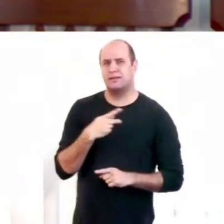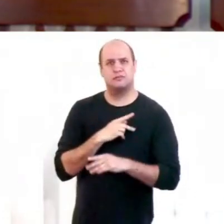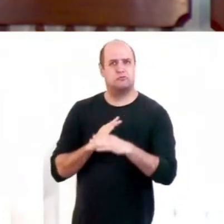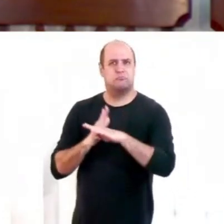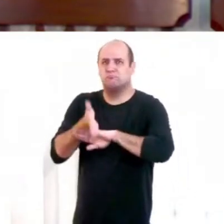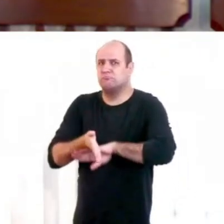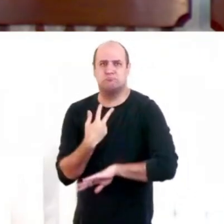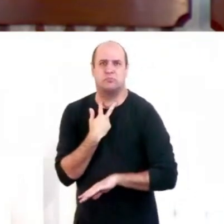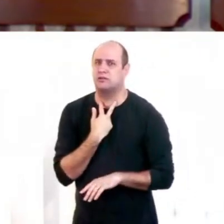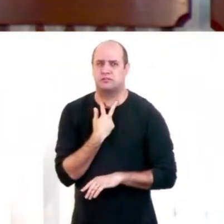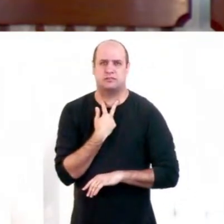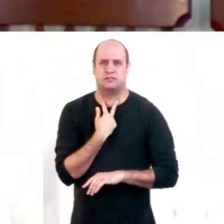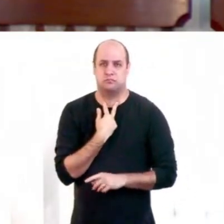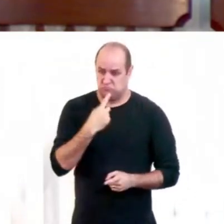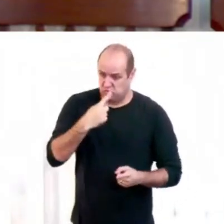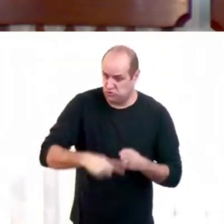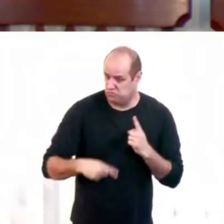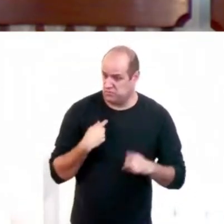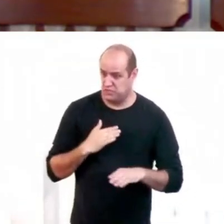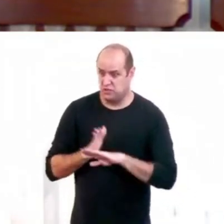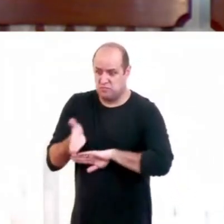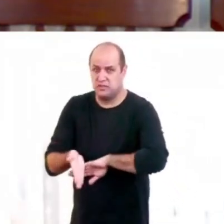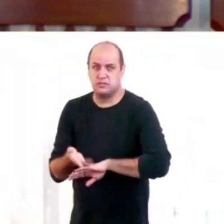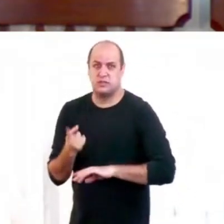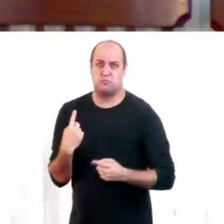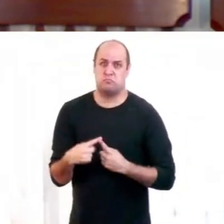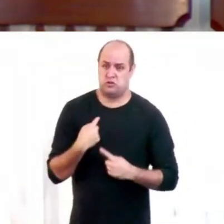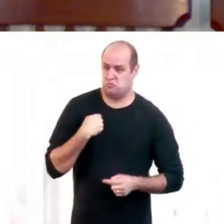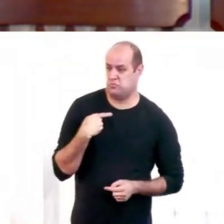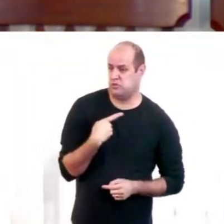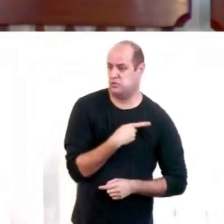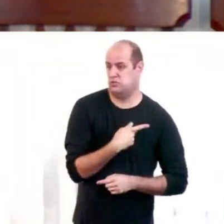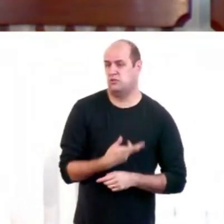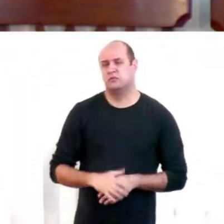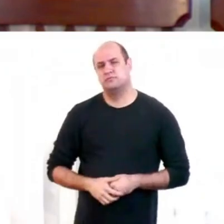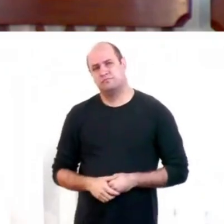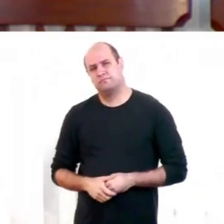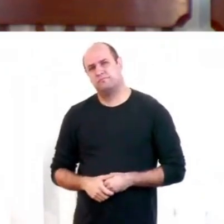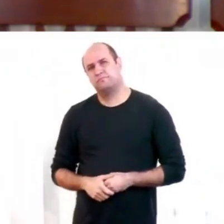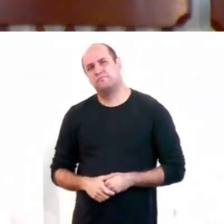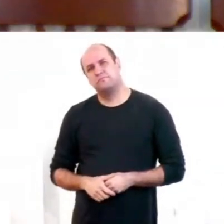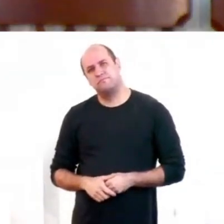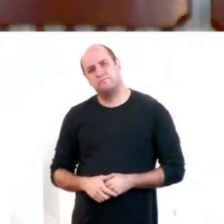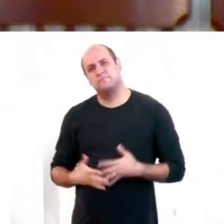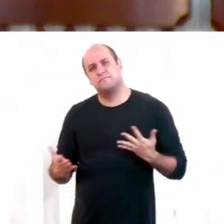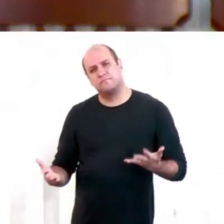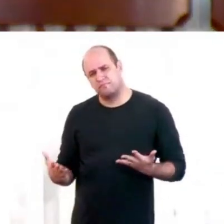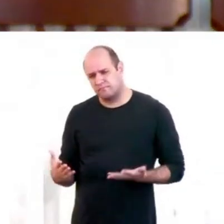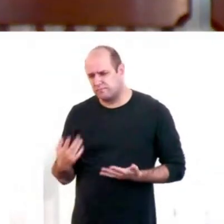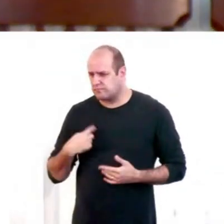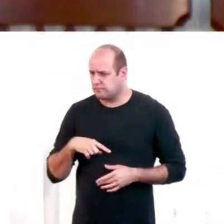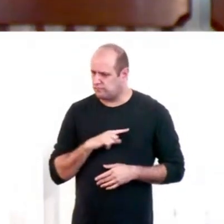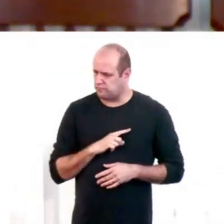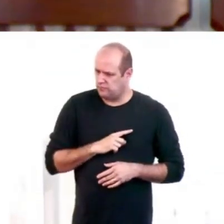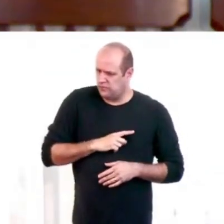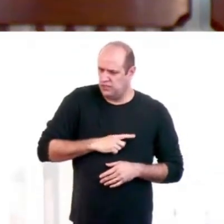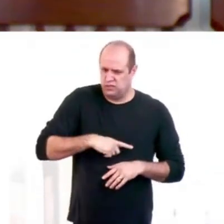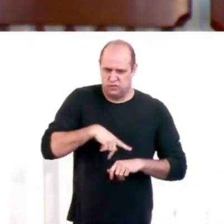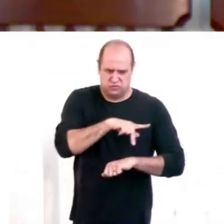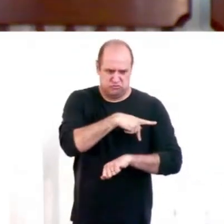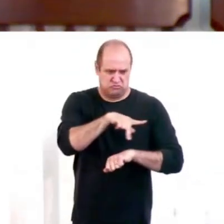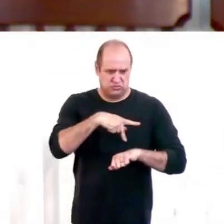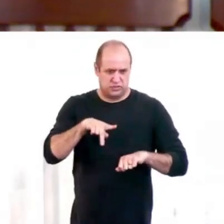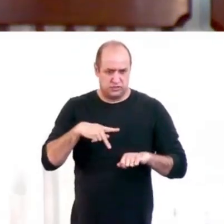vezes o hospital proibia a minha entrada, por ser pastor. Então ali a gente ficava no jardim com os pais todas